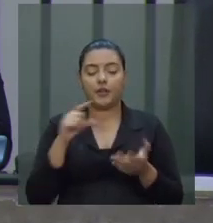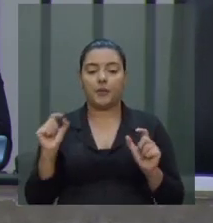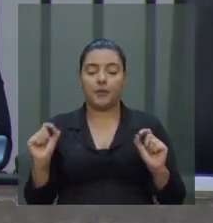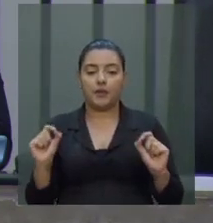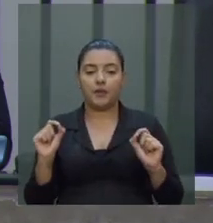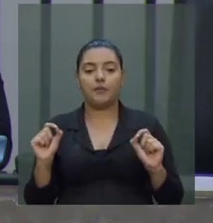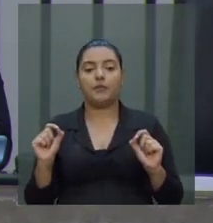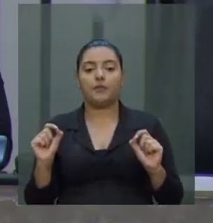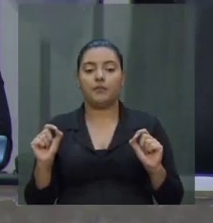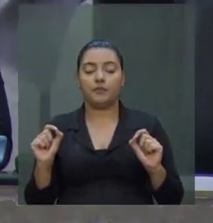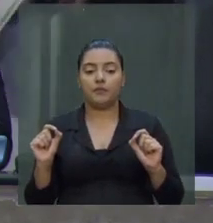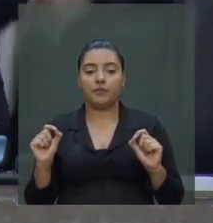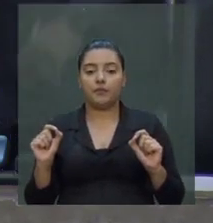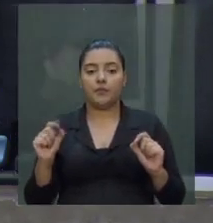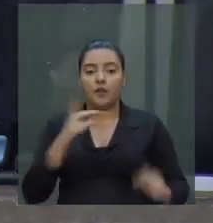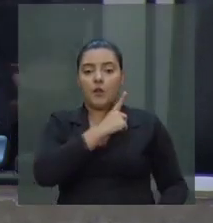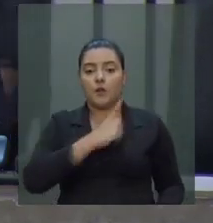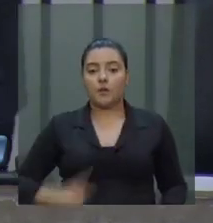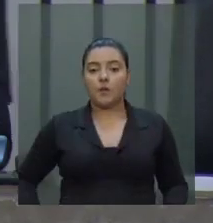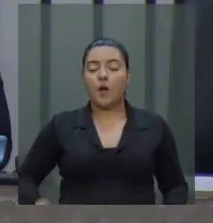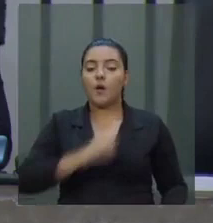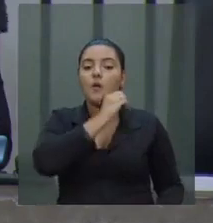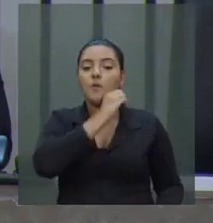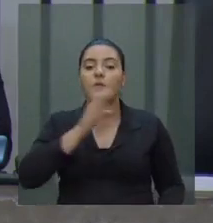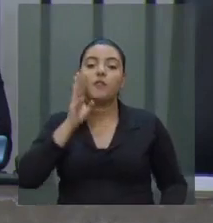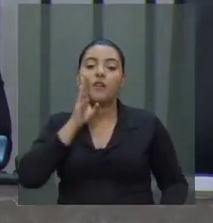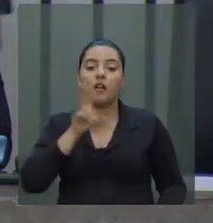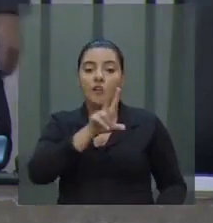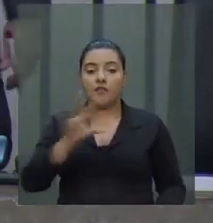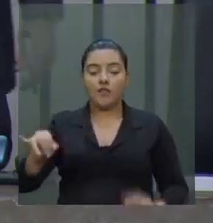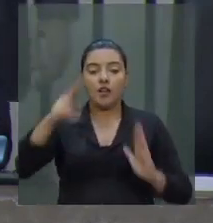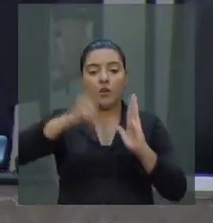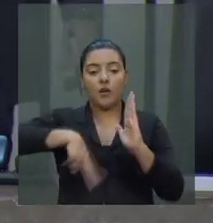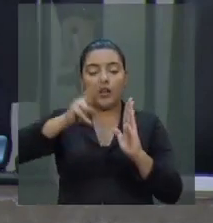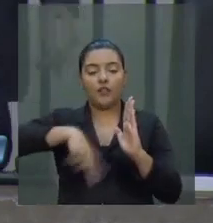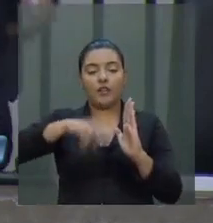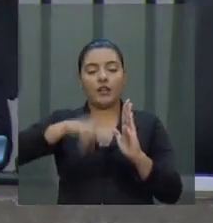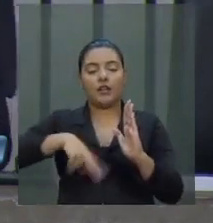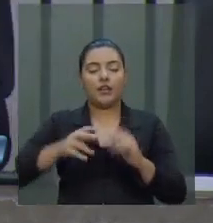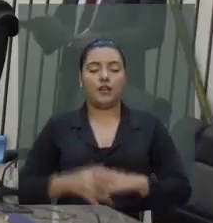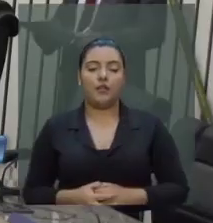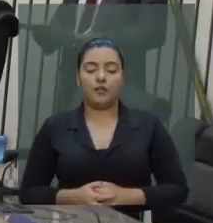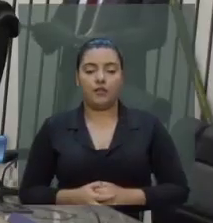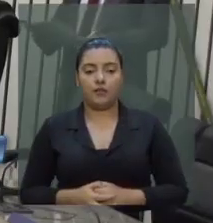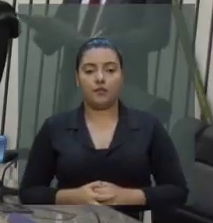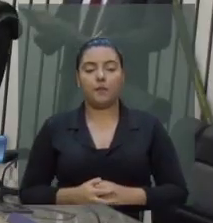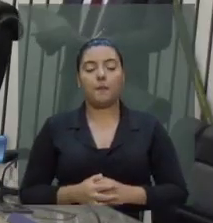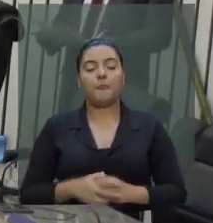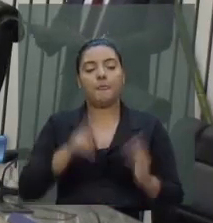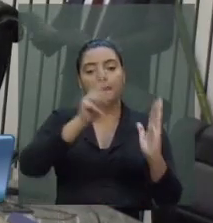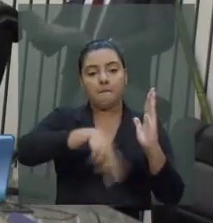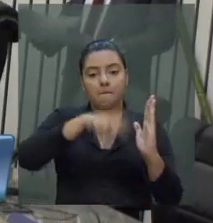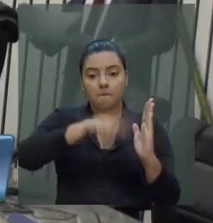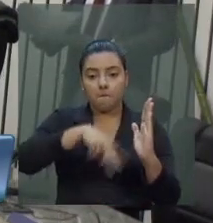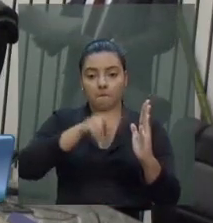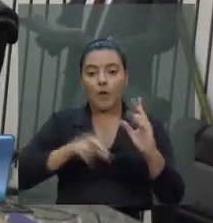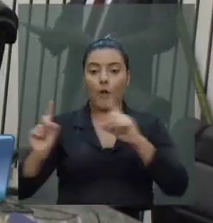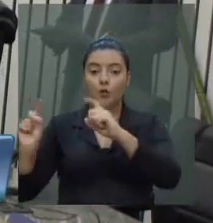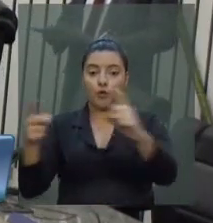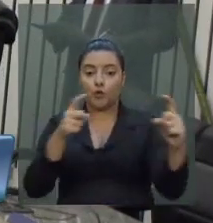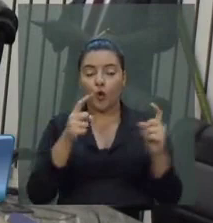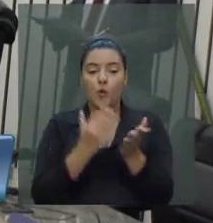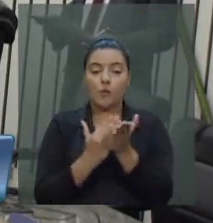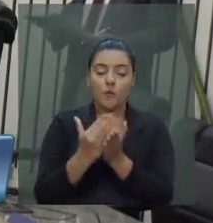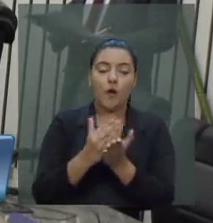deputado Osmar Baquite para a leitura da ordem do dia. Avulso da ordem do dia. Discussão